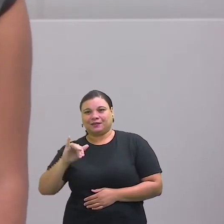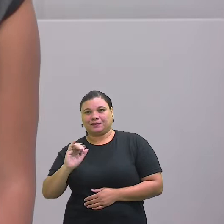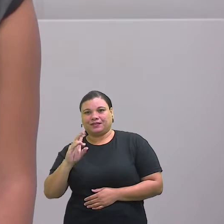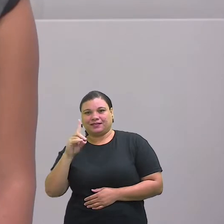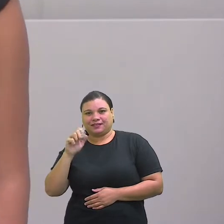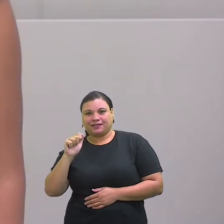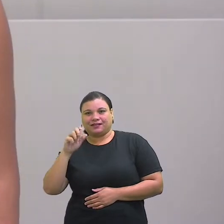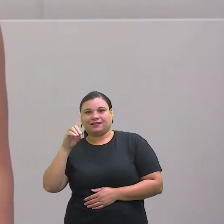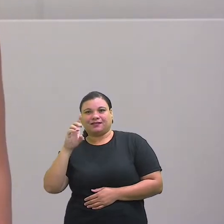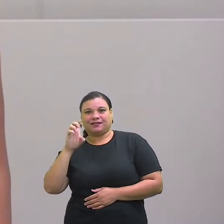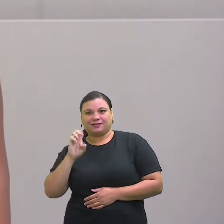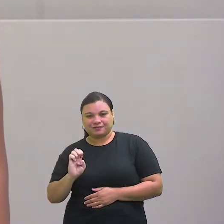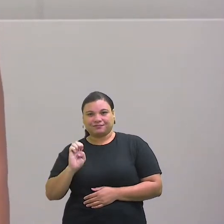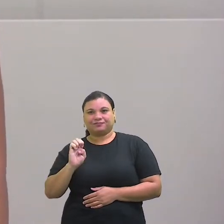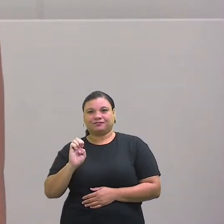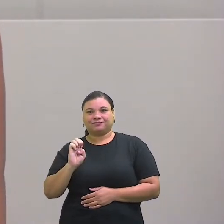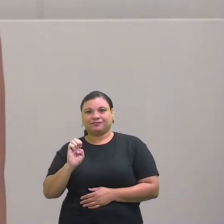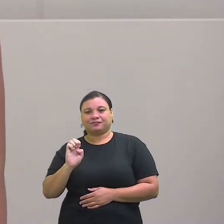Extremidade.